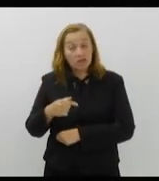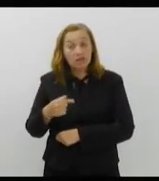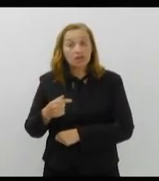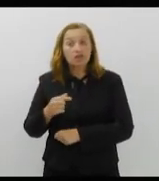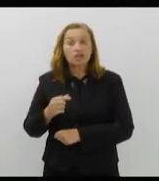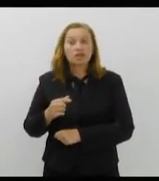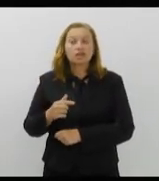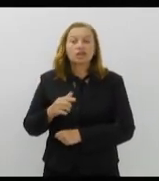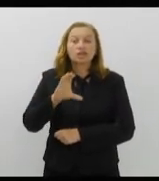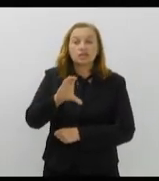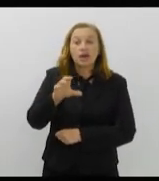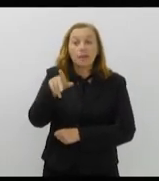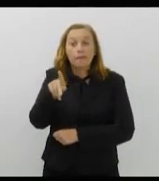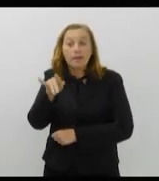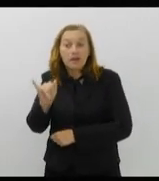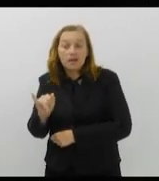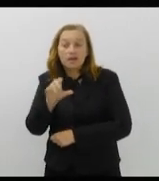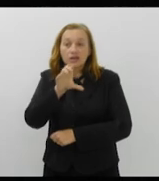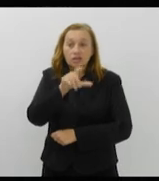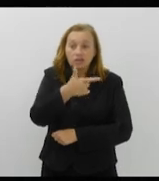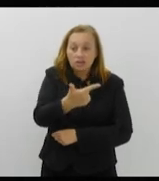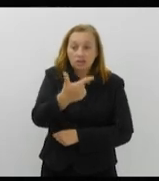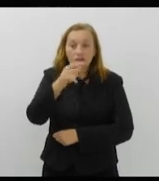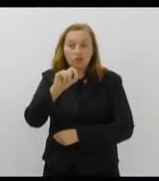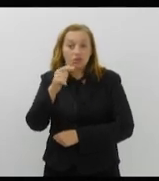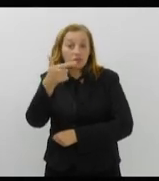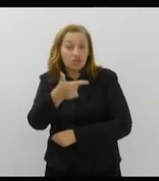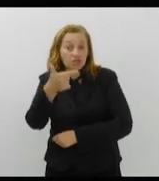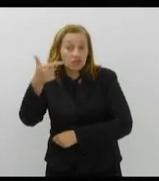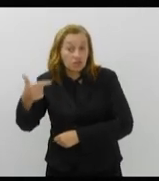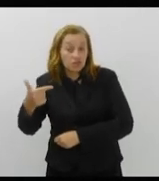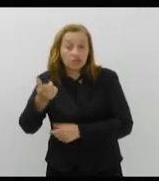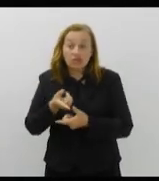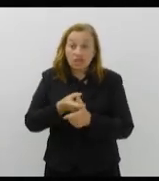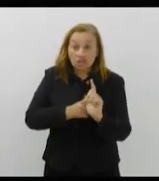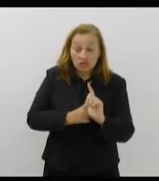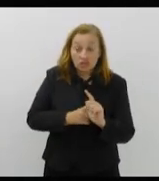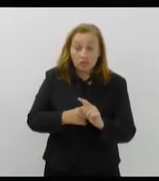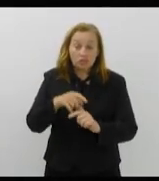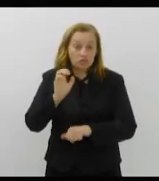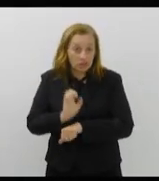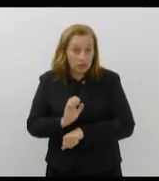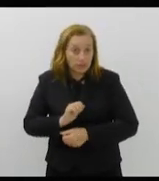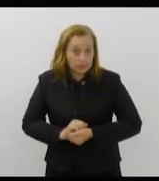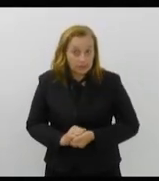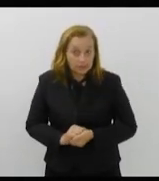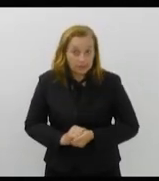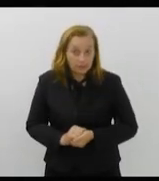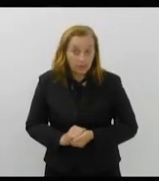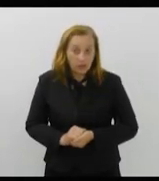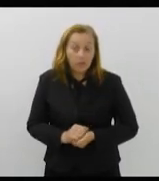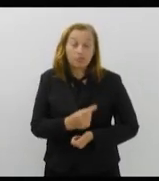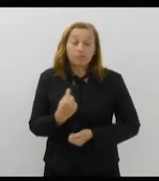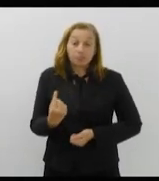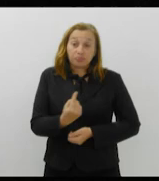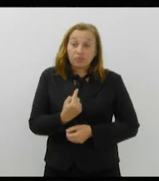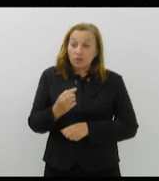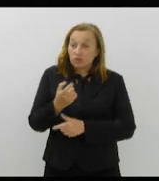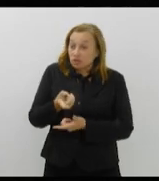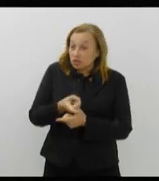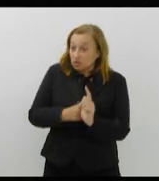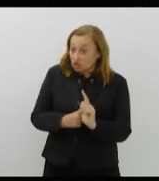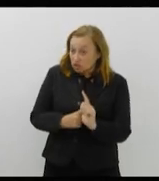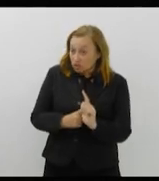a CPI de 2022 da dívida do estado é que a nossa dívida ela estava